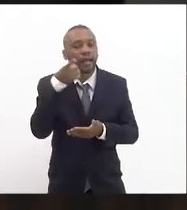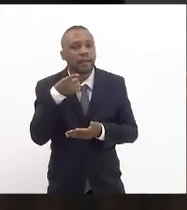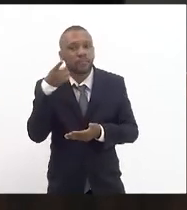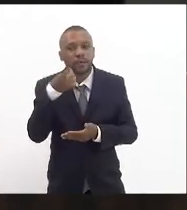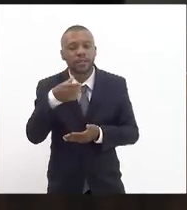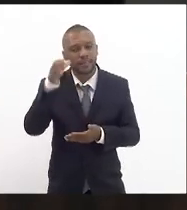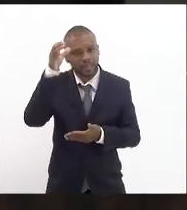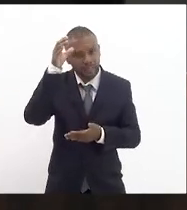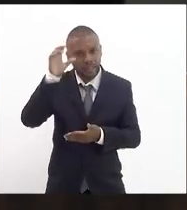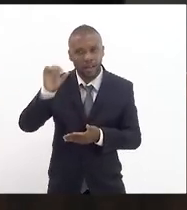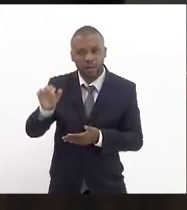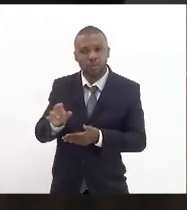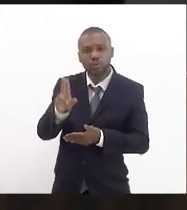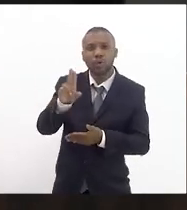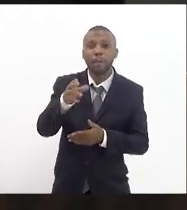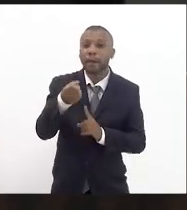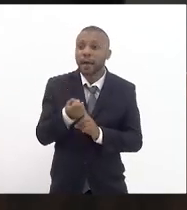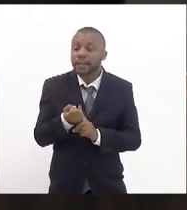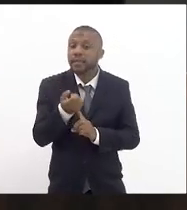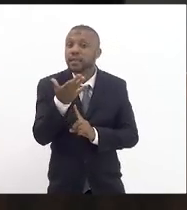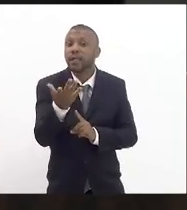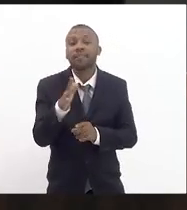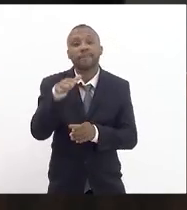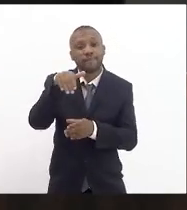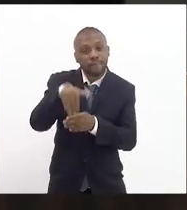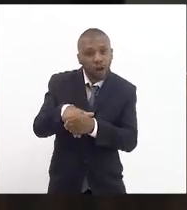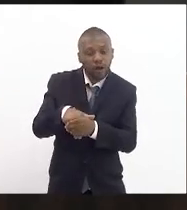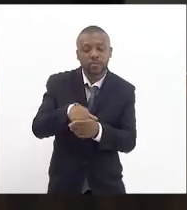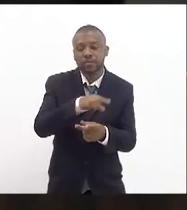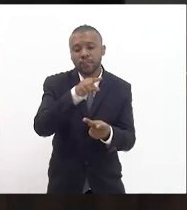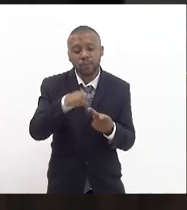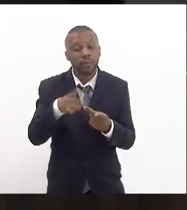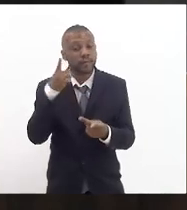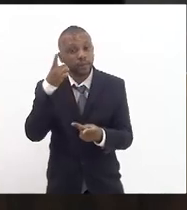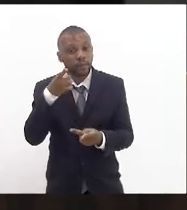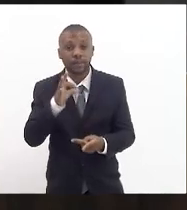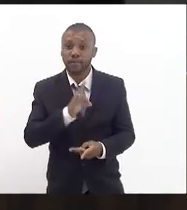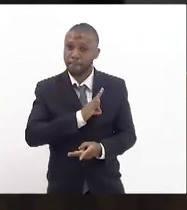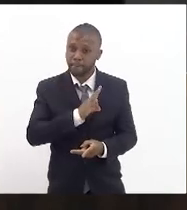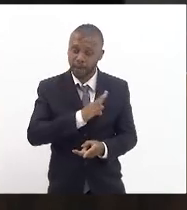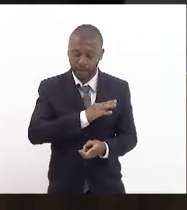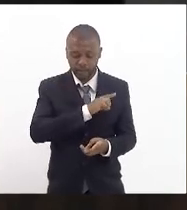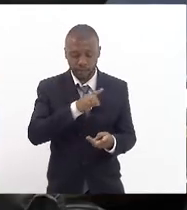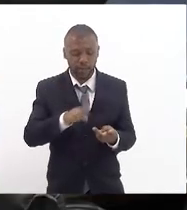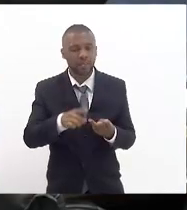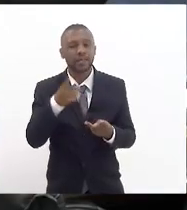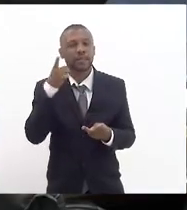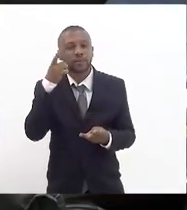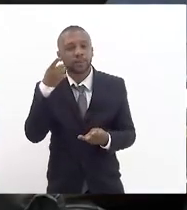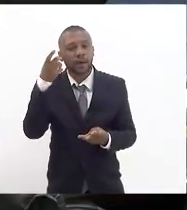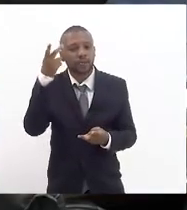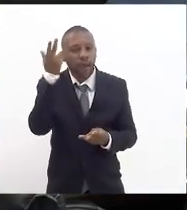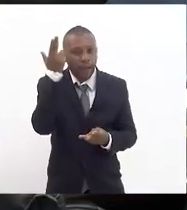Tia Ju para fazer declaração de votos, em seguida a deputada Marta e o deputado Eliomar.